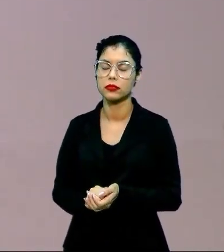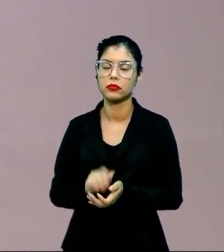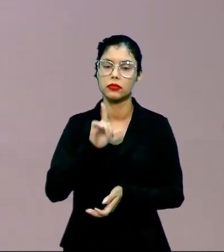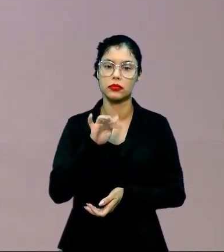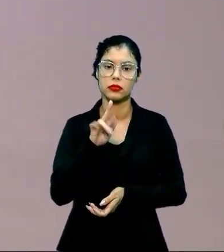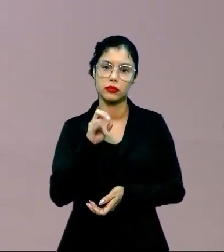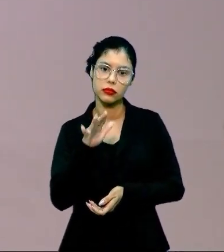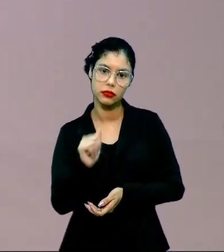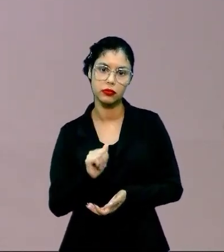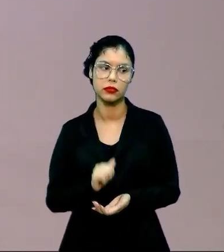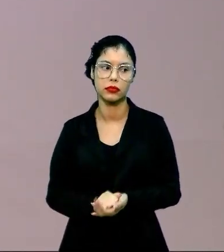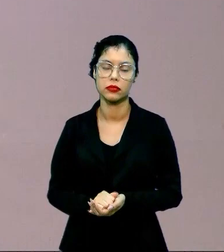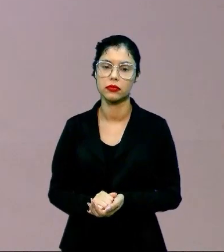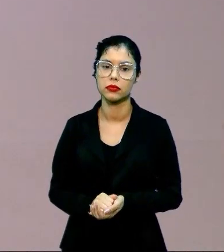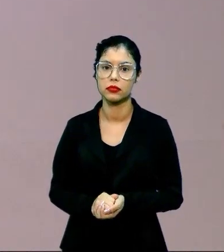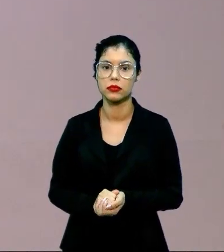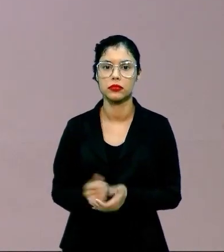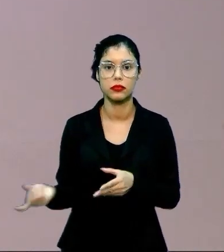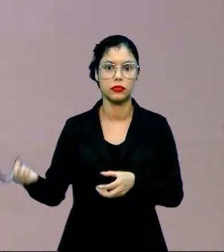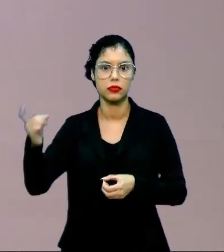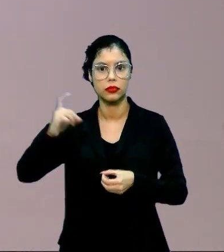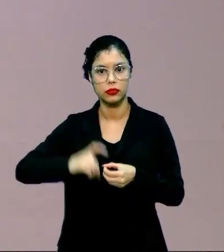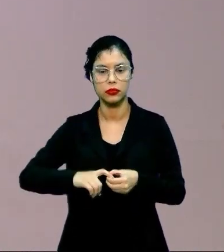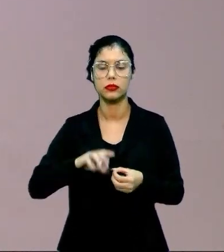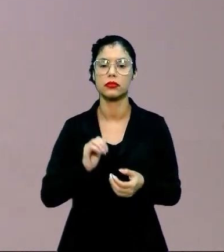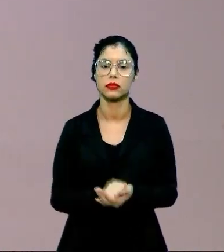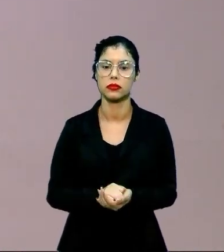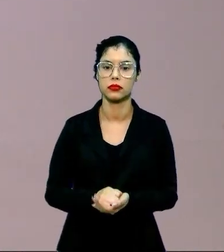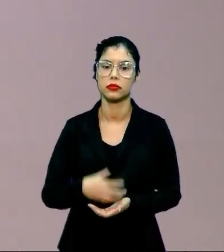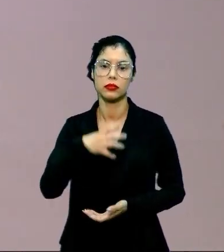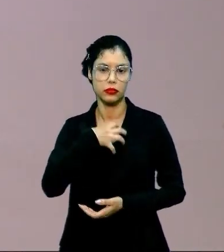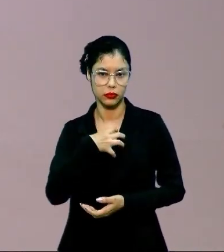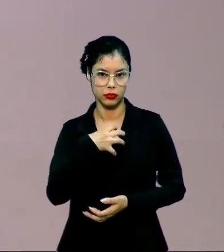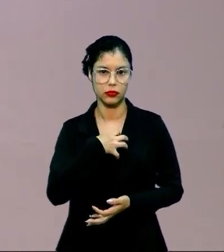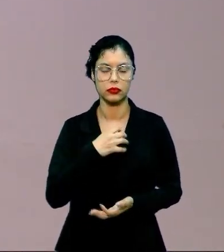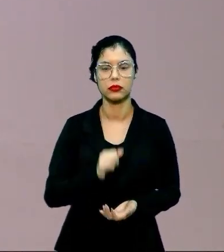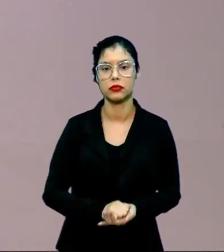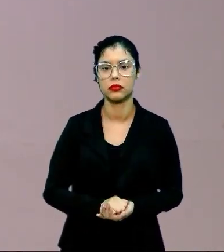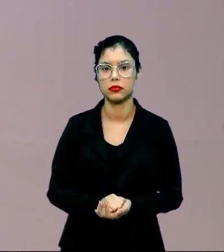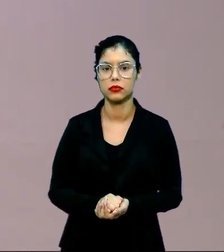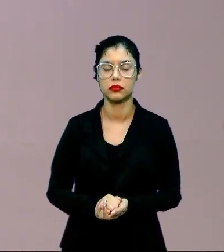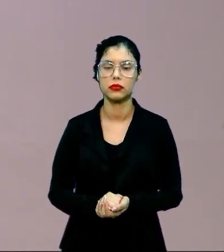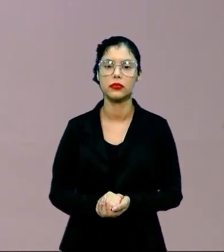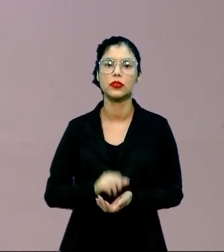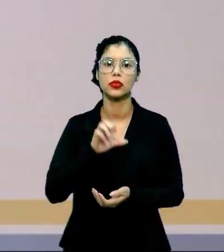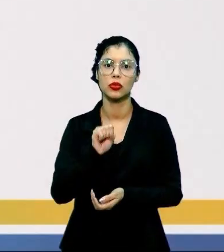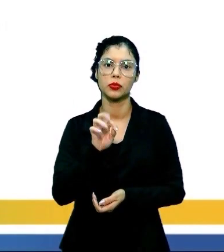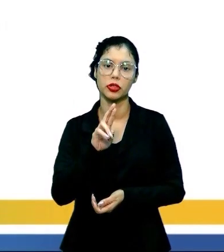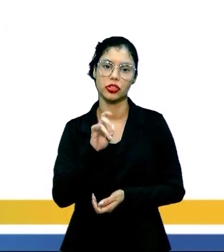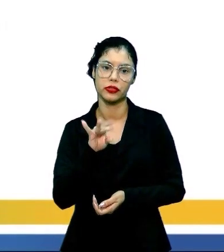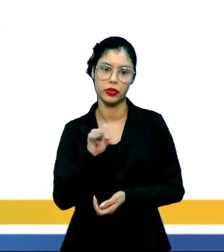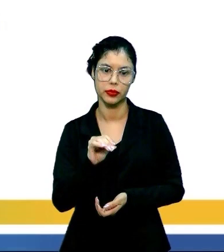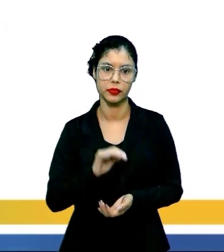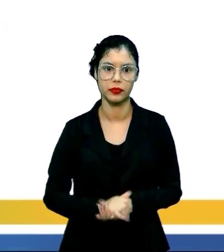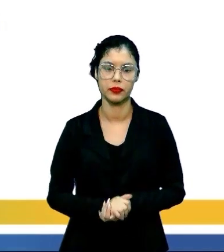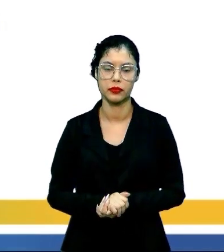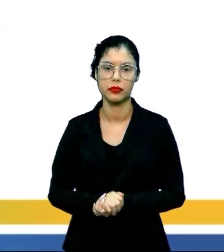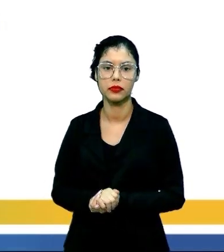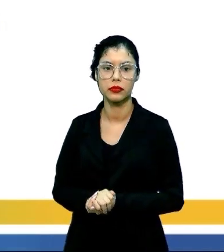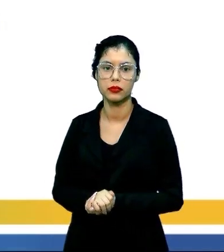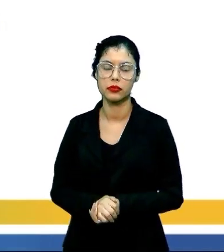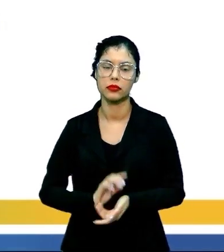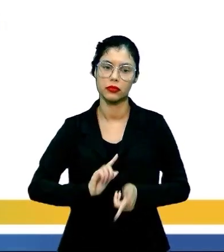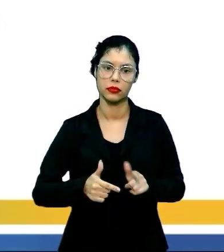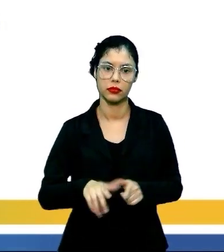lírica, de uma forma mais intimista, voltada para o sentimentalismo, para o subjetivismo. Então, a